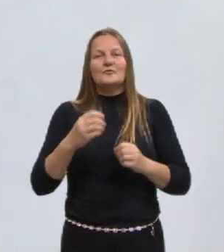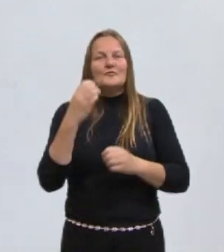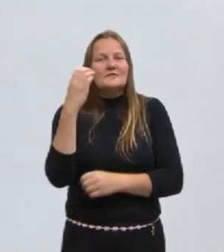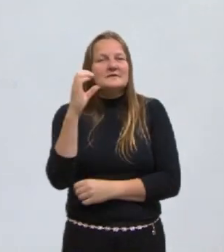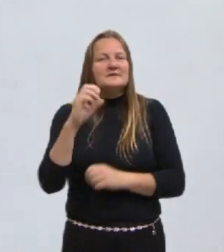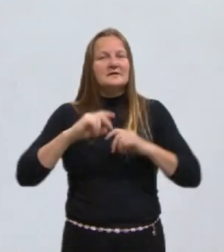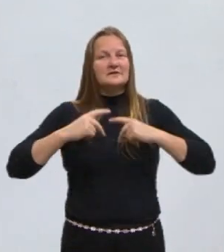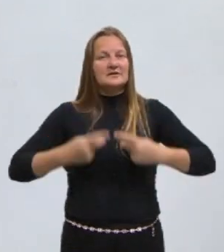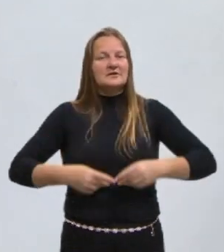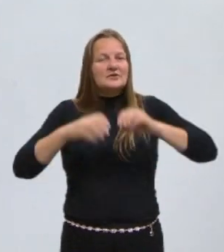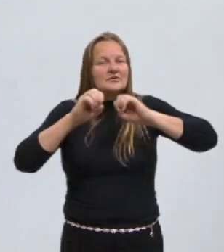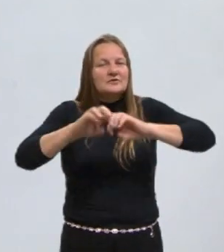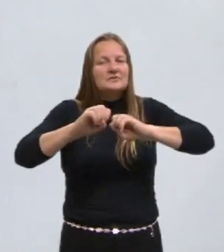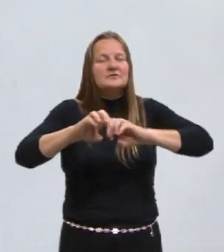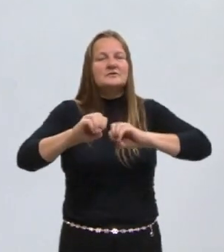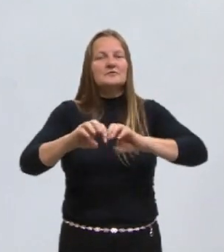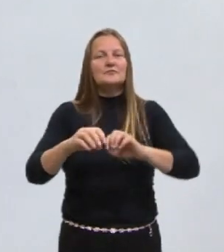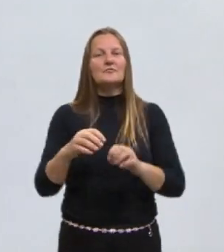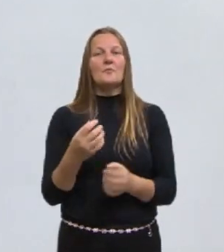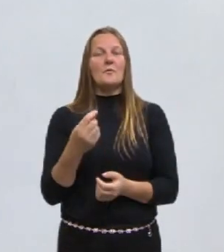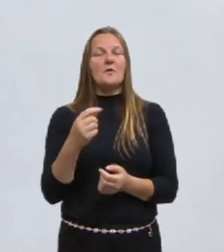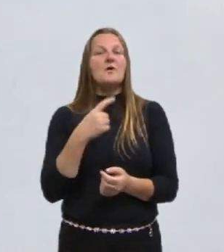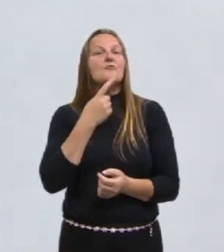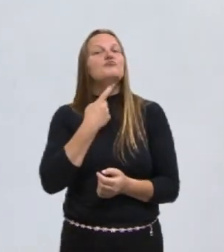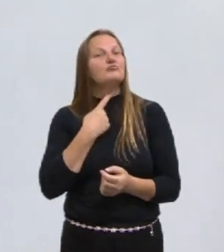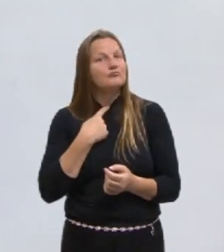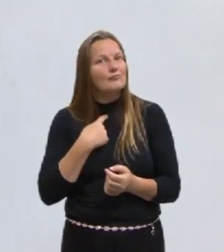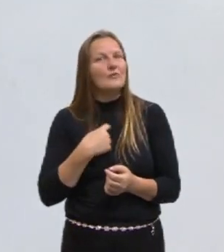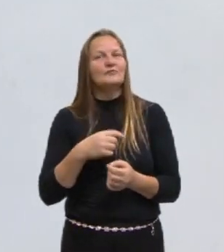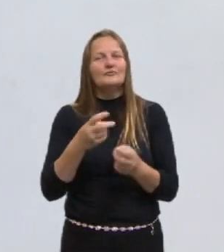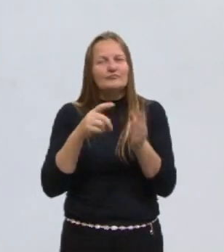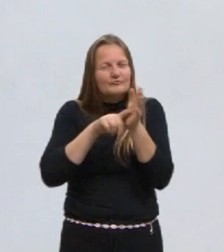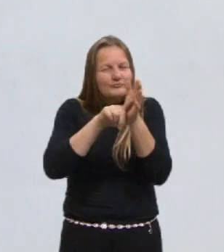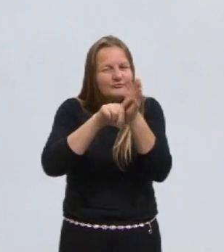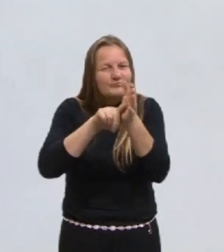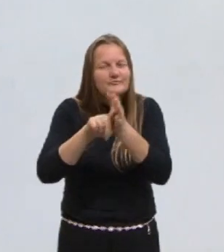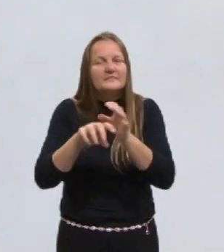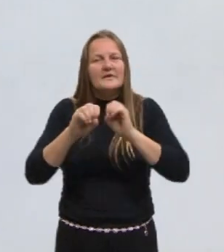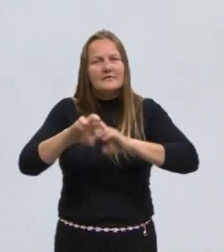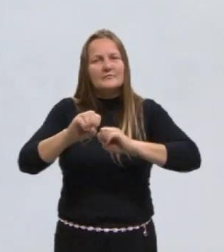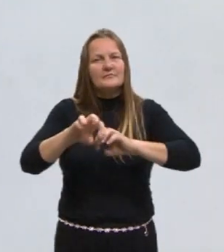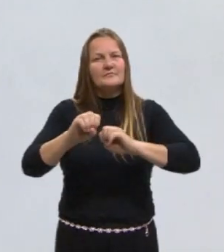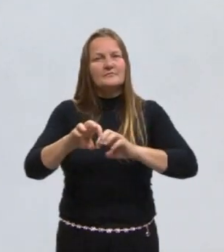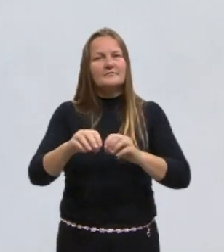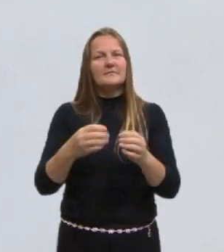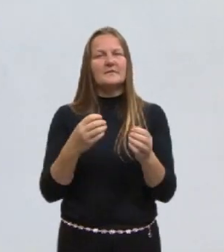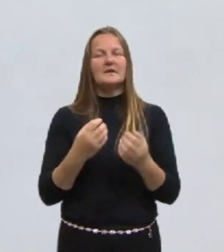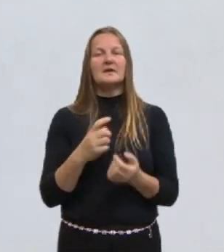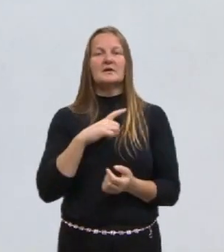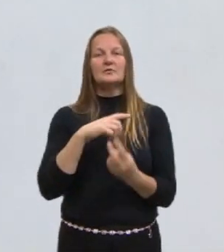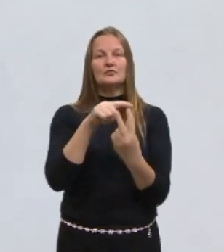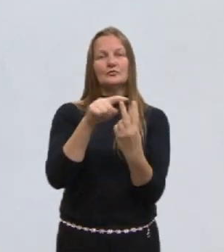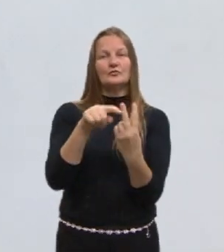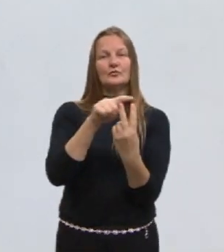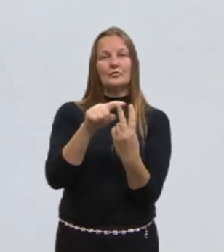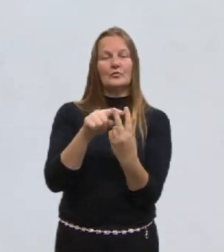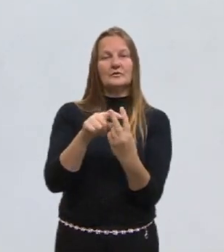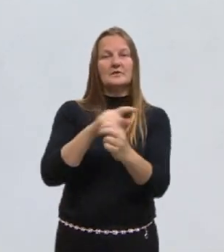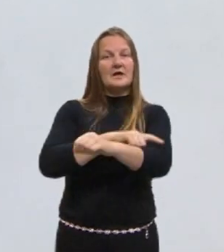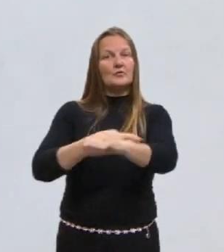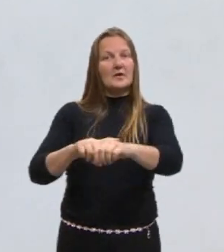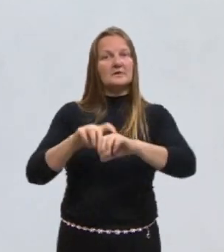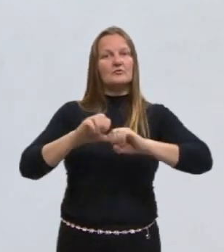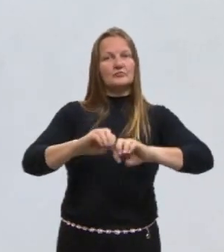o ensino e a educação. Então, o que acontece, né? O ensino e a educação, eles são considerados áreas das